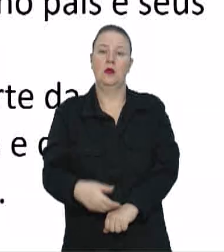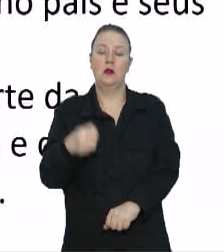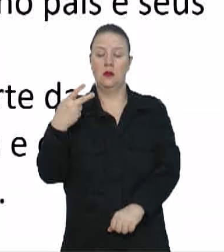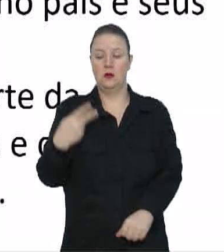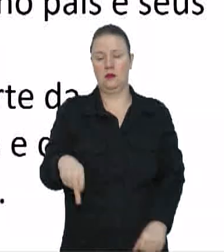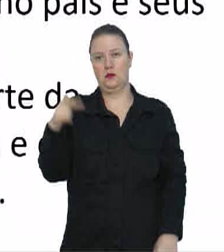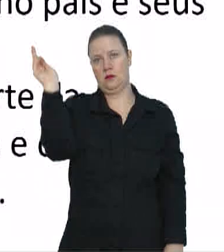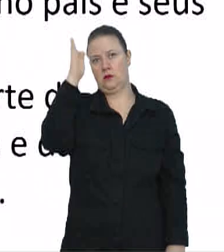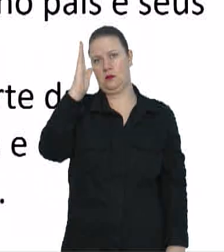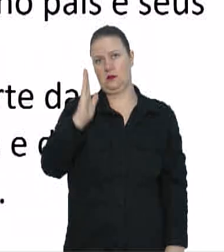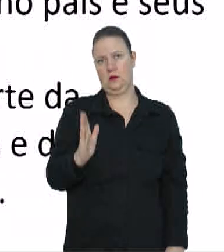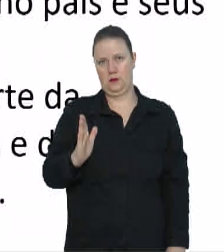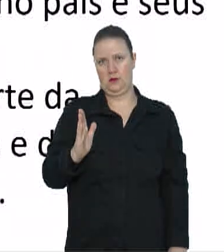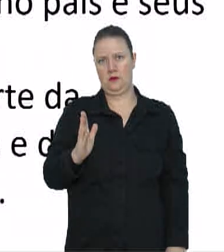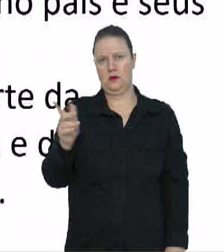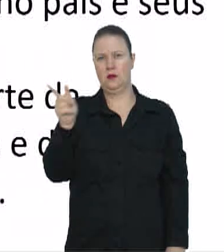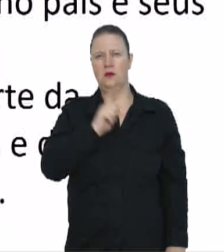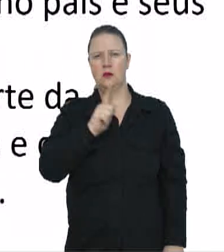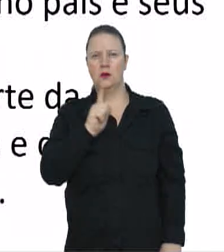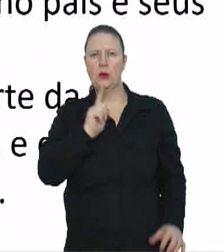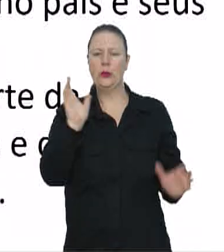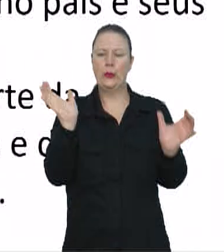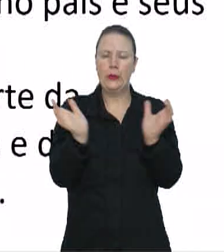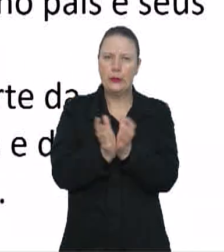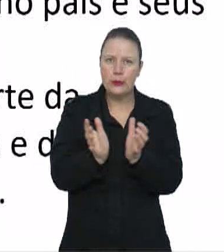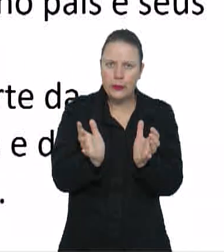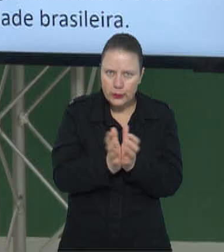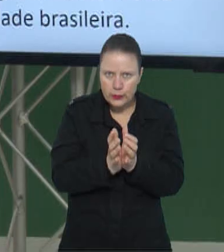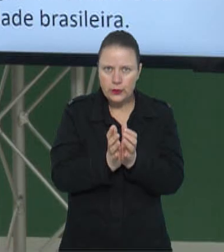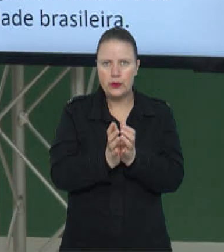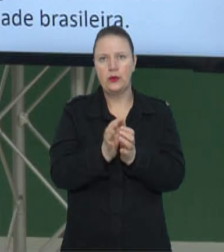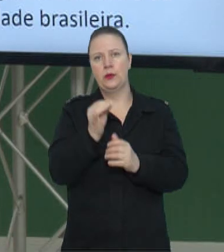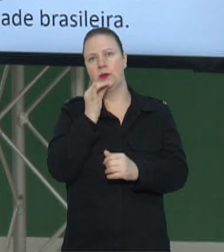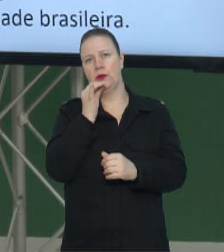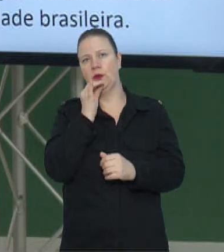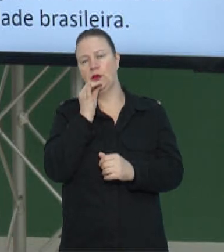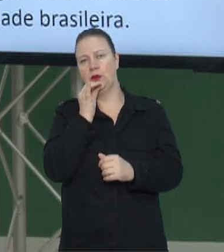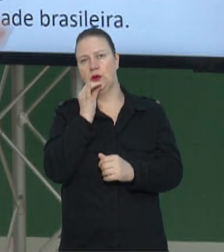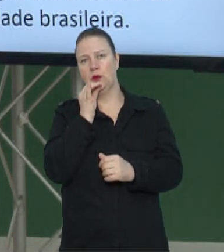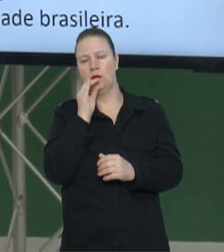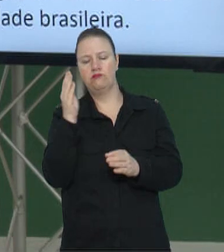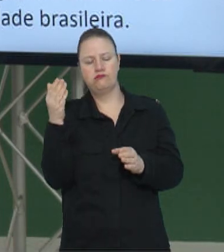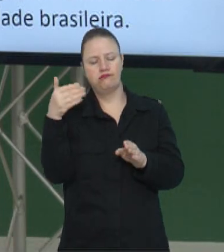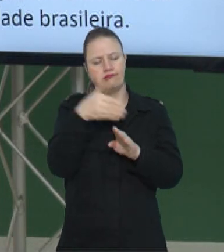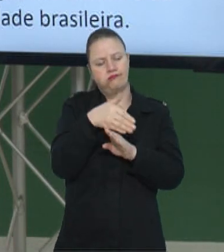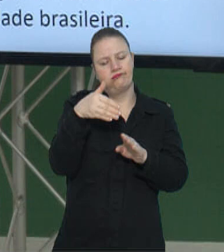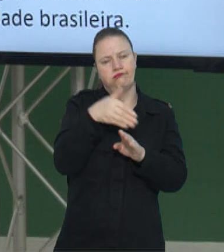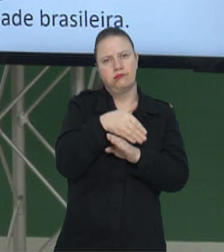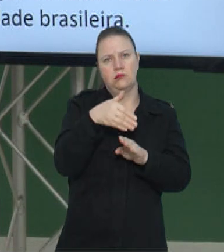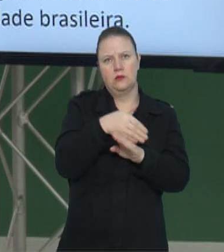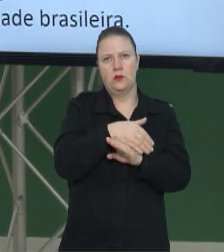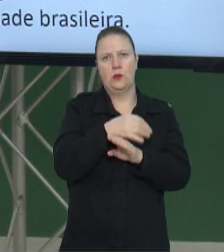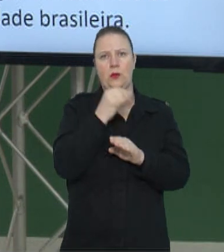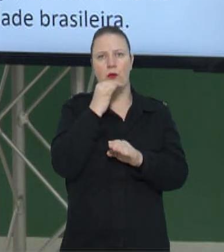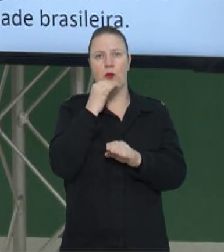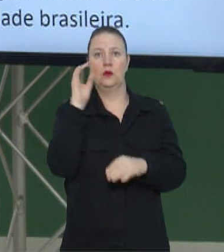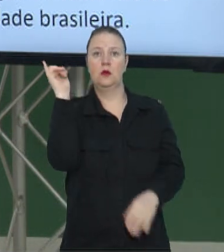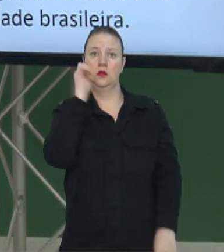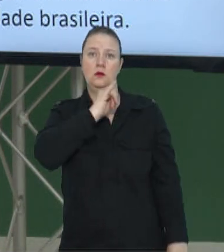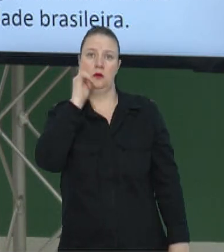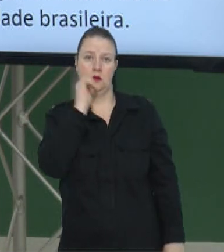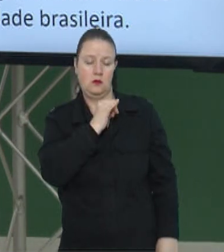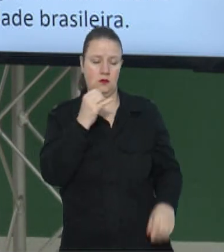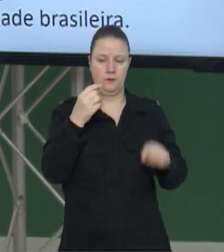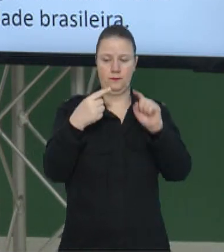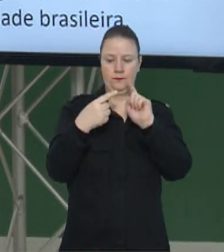Nós falamos, lembram lá, dos grupos que vieram como imigrantes para o território brasileiro. Então, italianos, alemães e